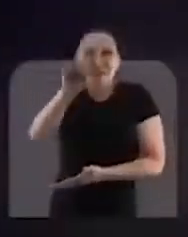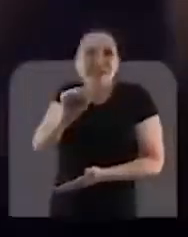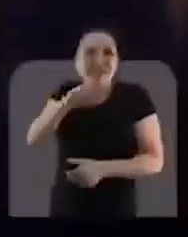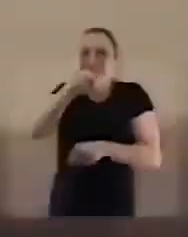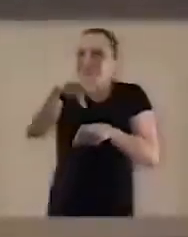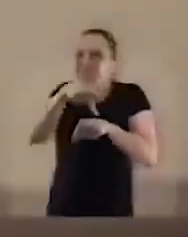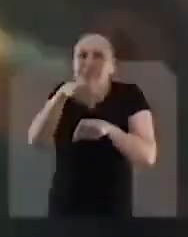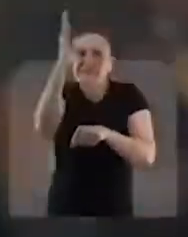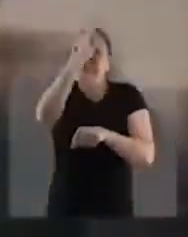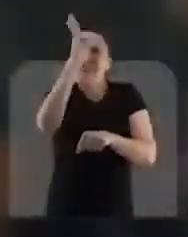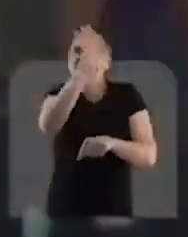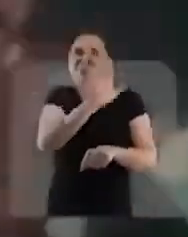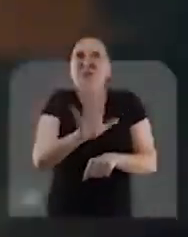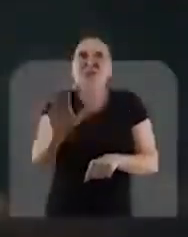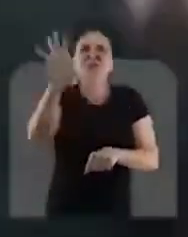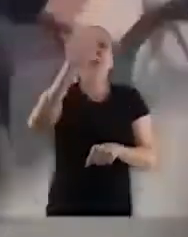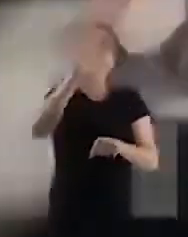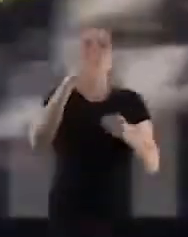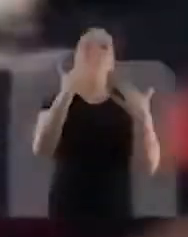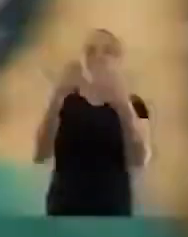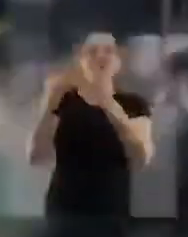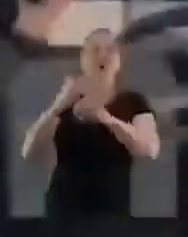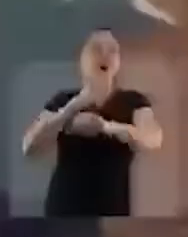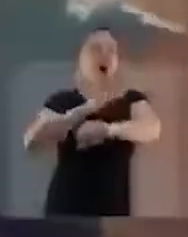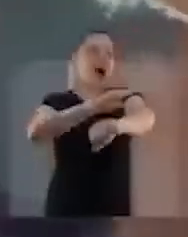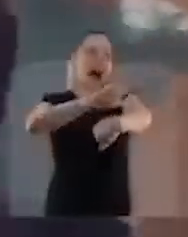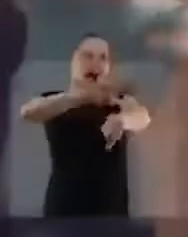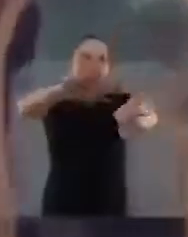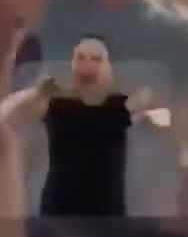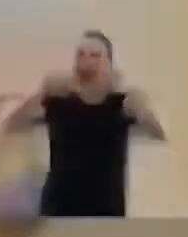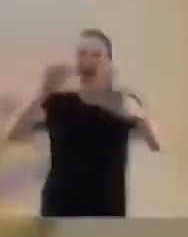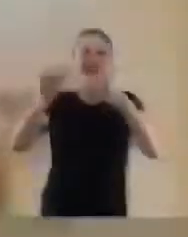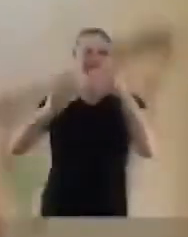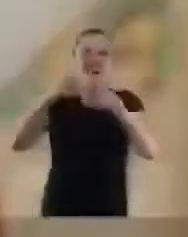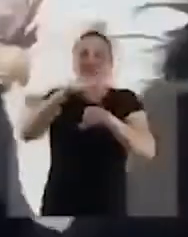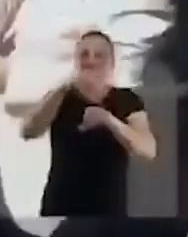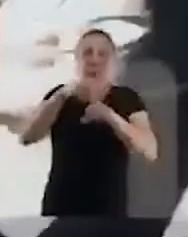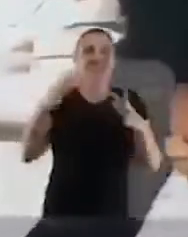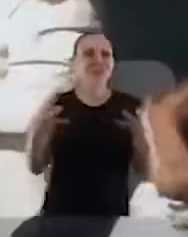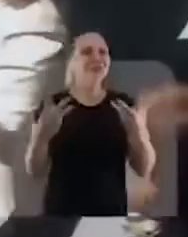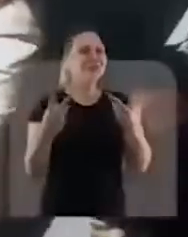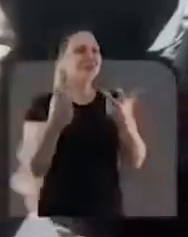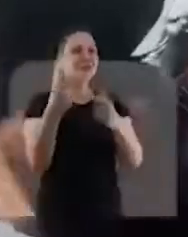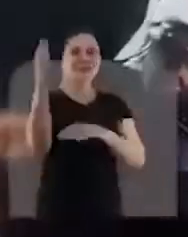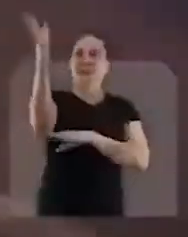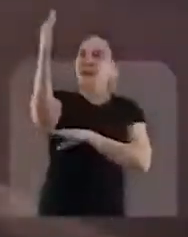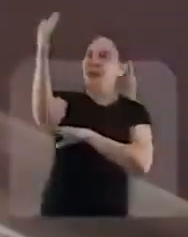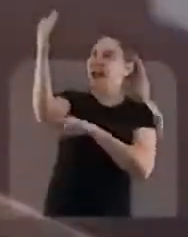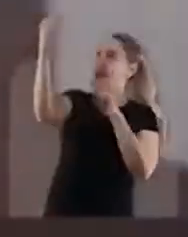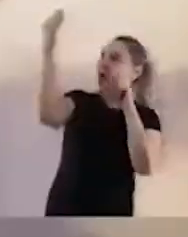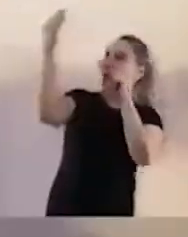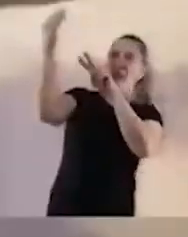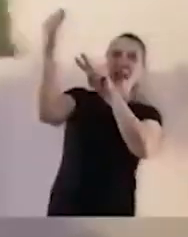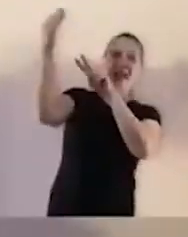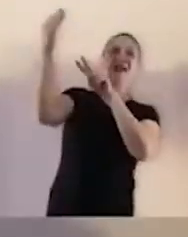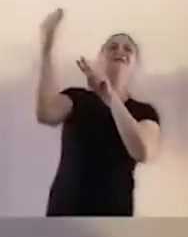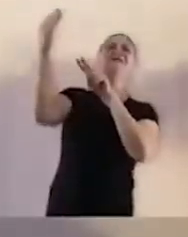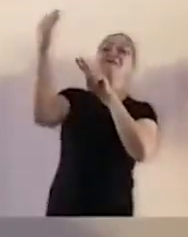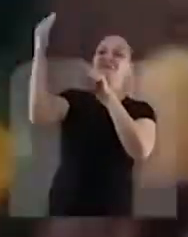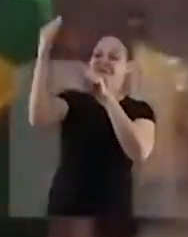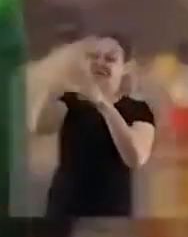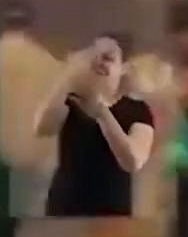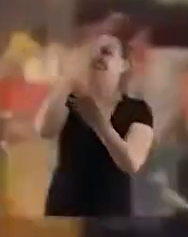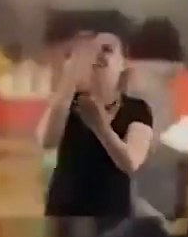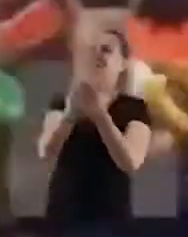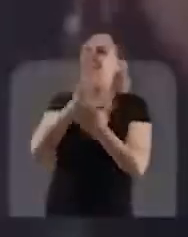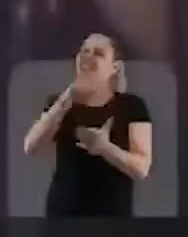de todas as cores e crenças, do país inteiro. Quando você olhar essa bandeira, pode ter certeza. A gente chegou